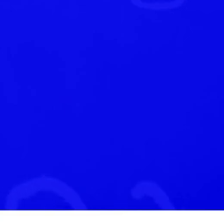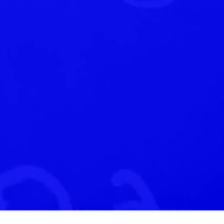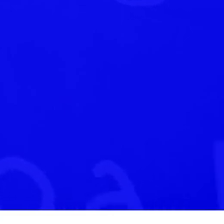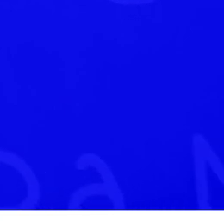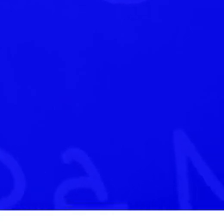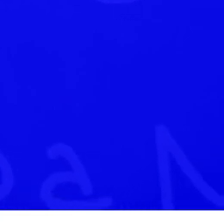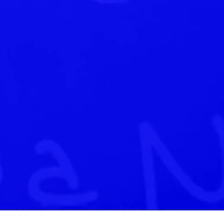i